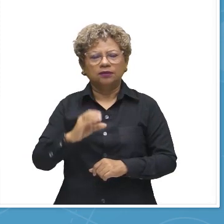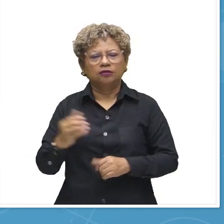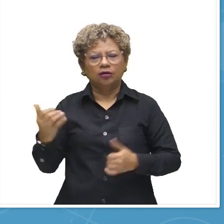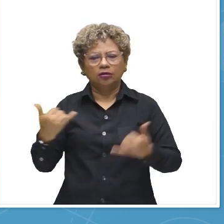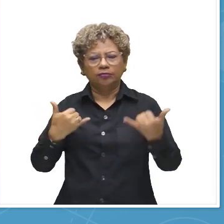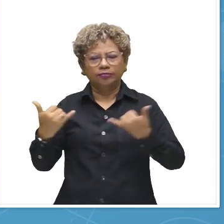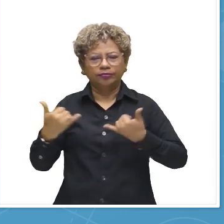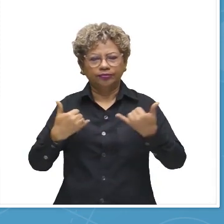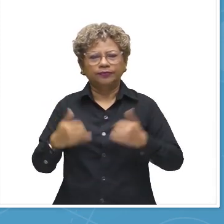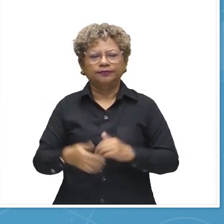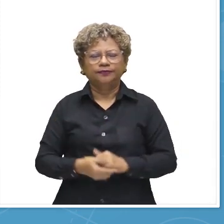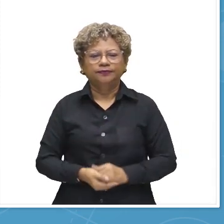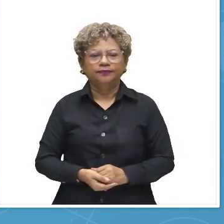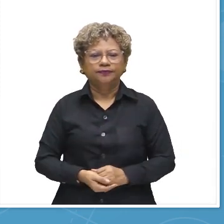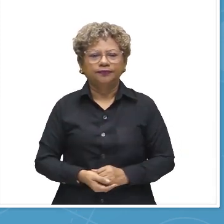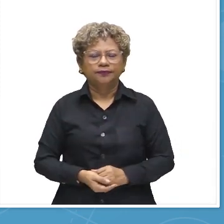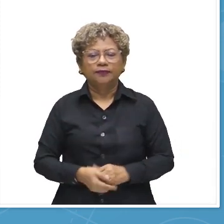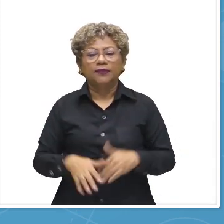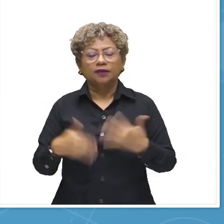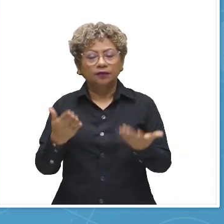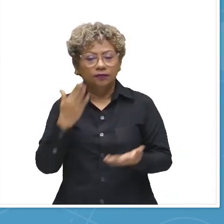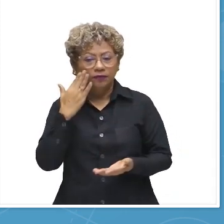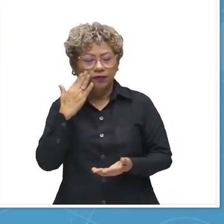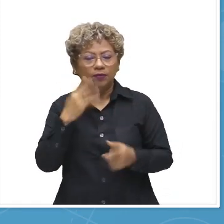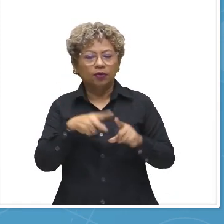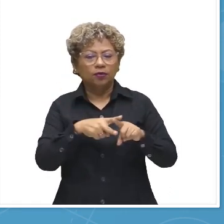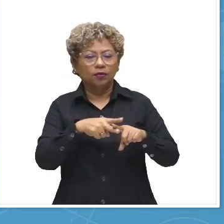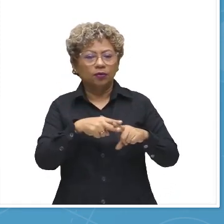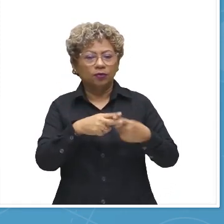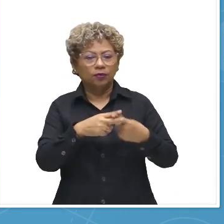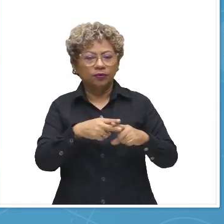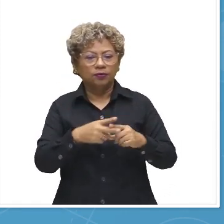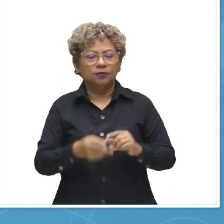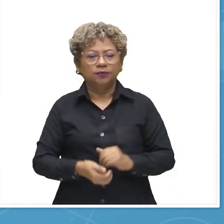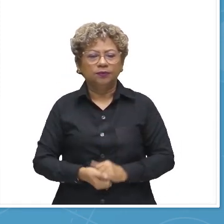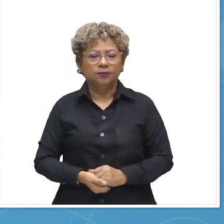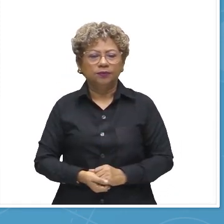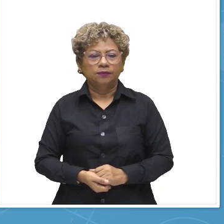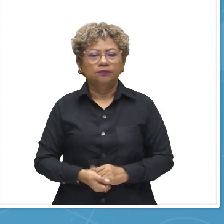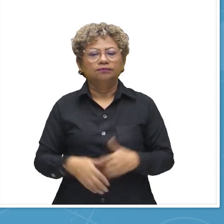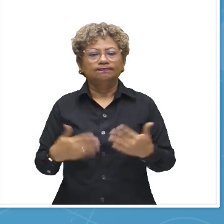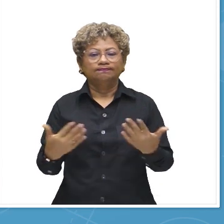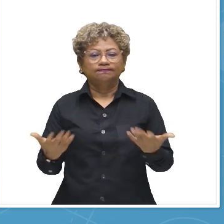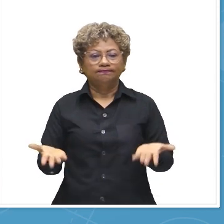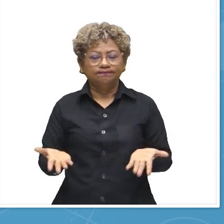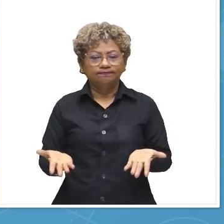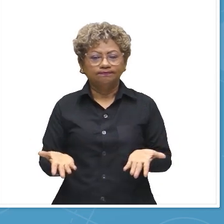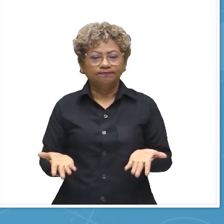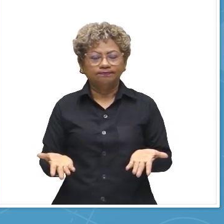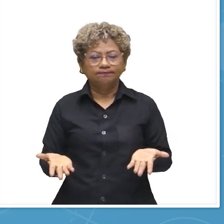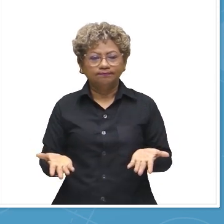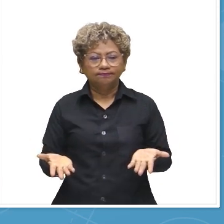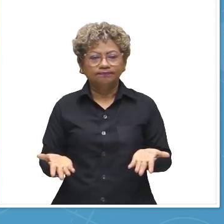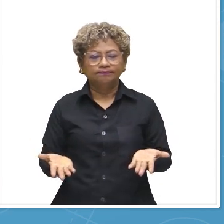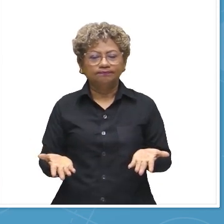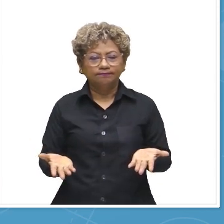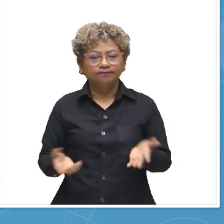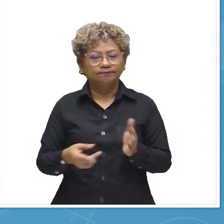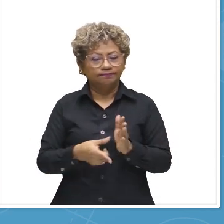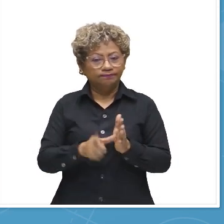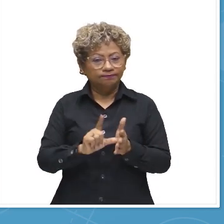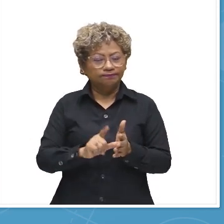que nós fizemos aqui. Vamos lá então, fazer a correção? Bom, então, antes da gente falar sobre a